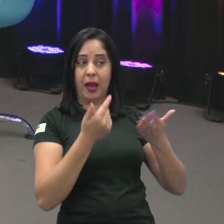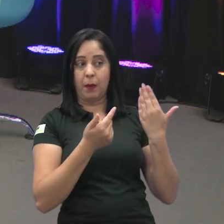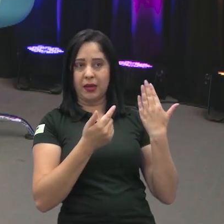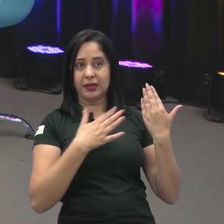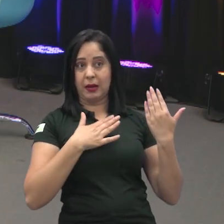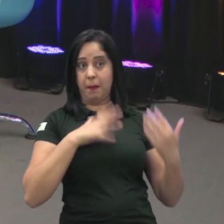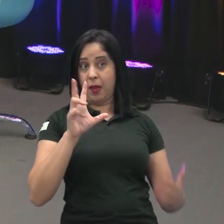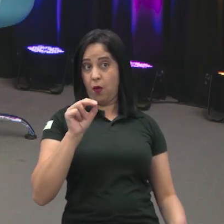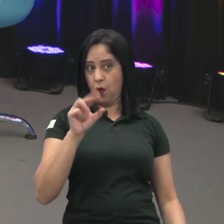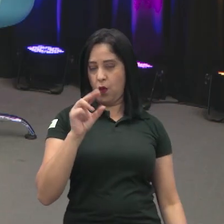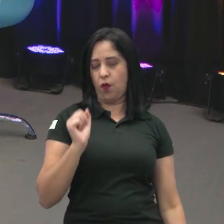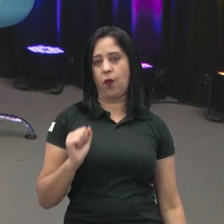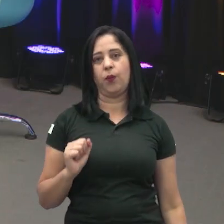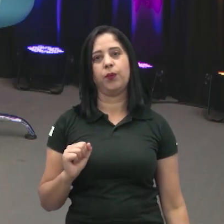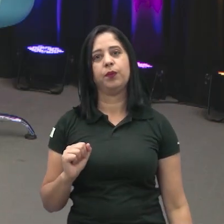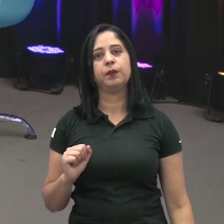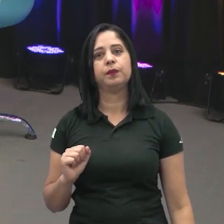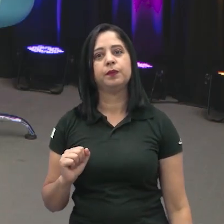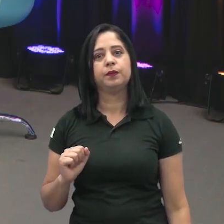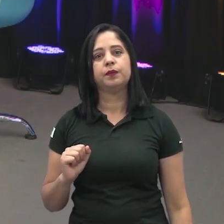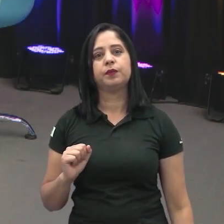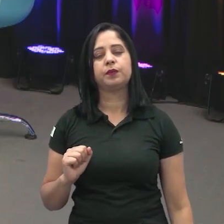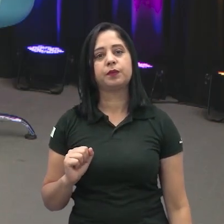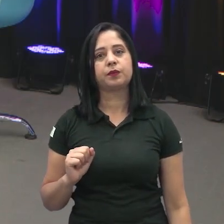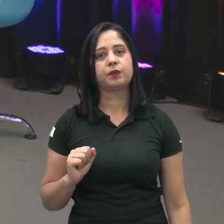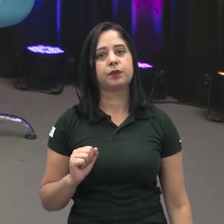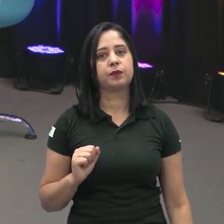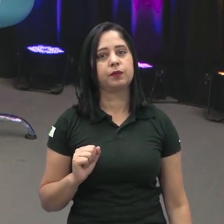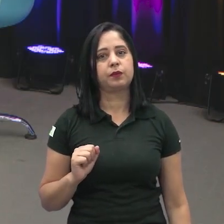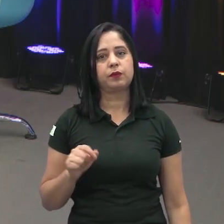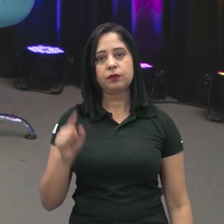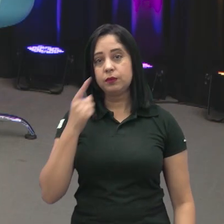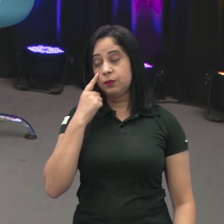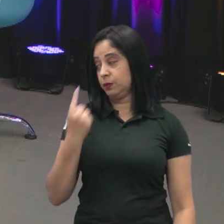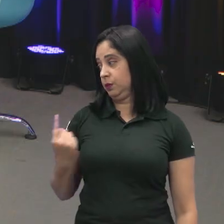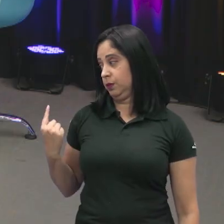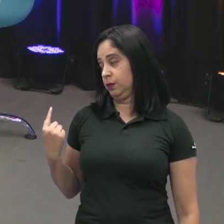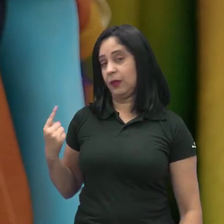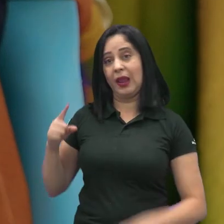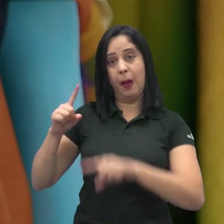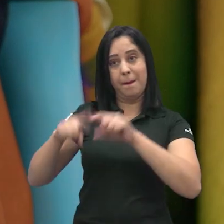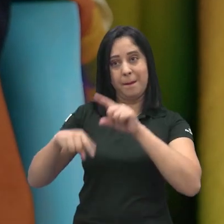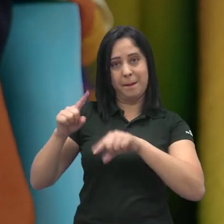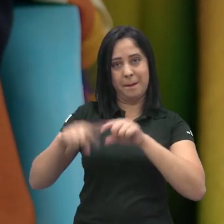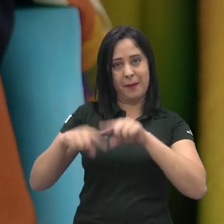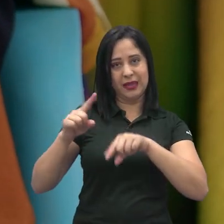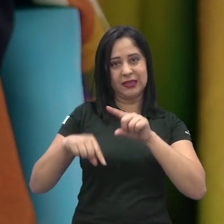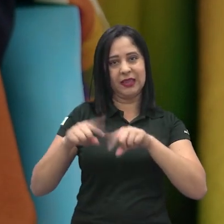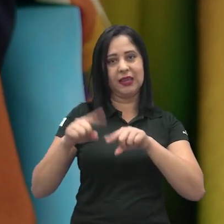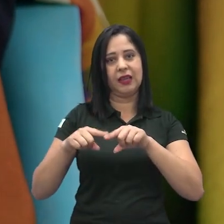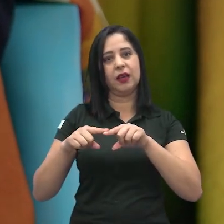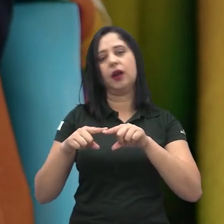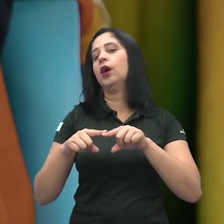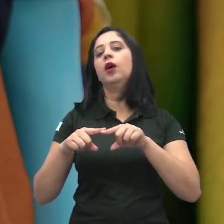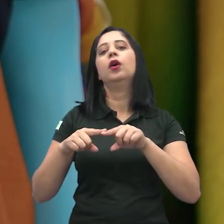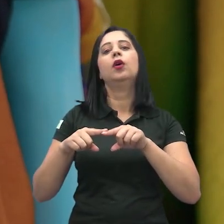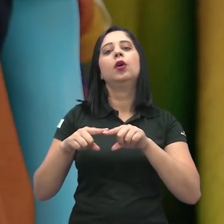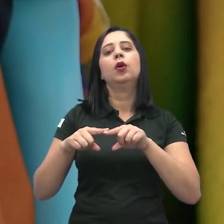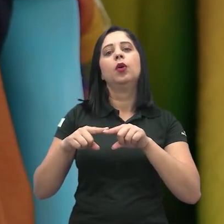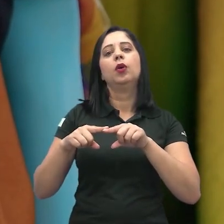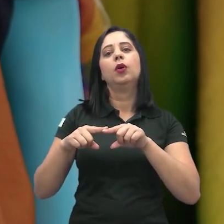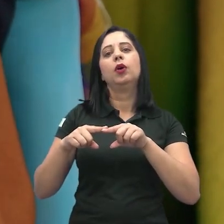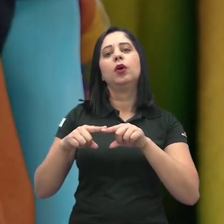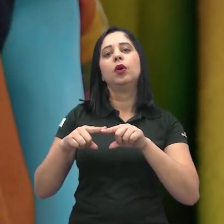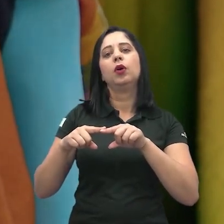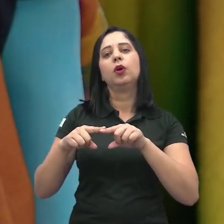trabalhos dela nos trabalhos contemporâneos. E Márcia, deixa eu perguntar uma coisa. Esse material que você usa aí na confecção dessa toalhinha,